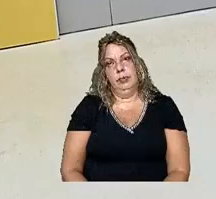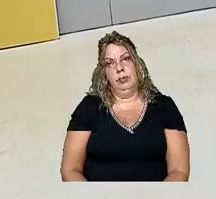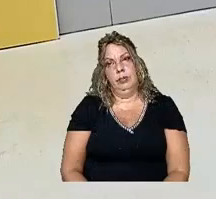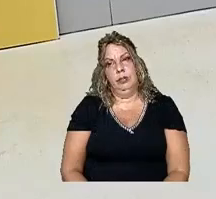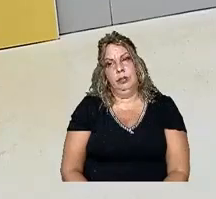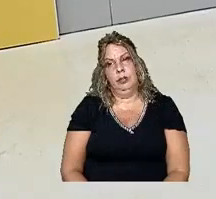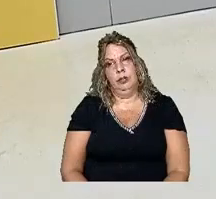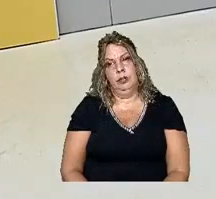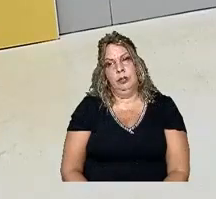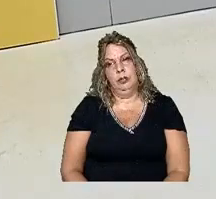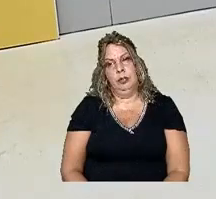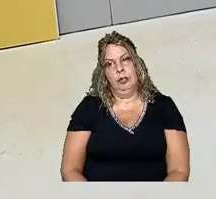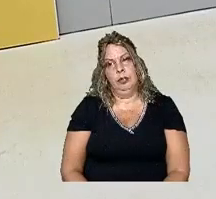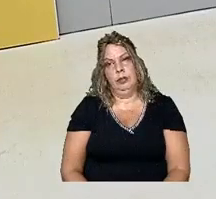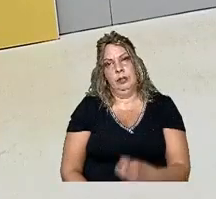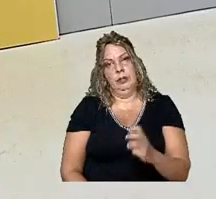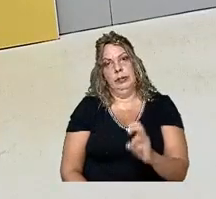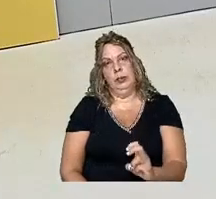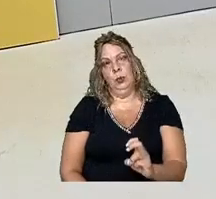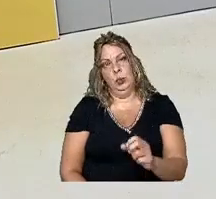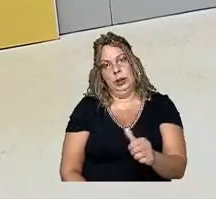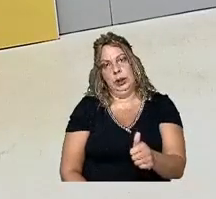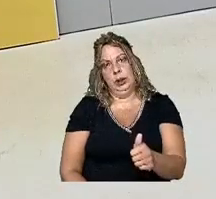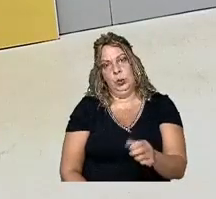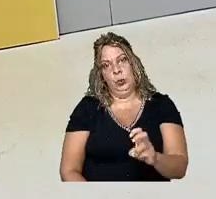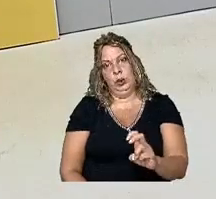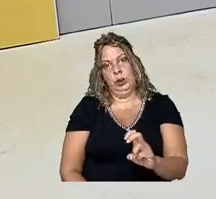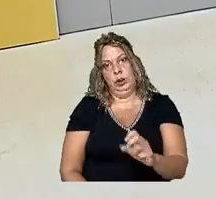Chama ela que ela vem. Número